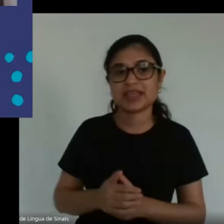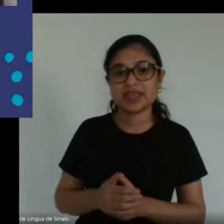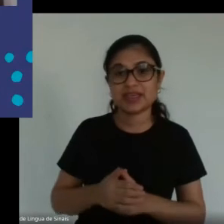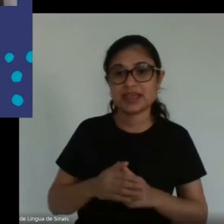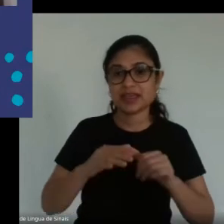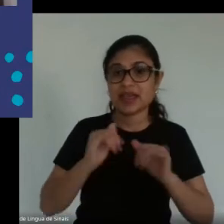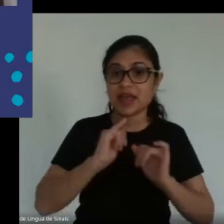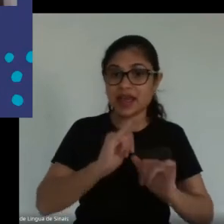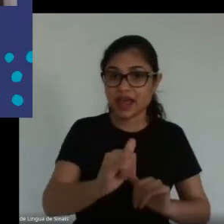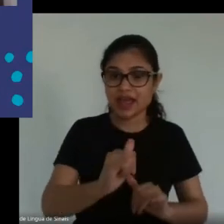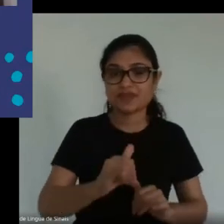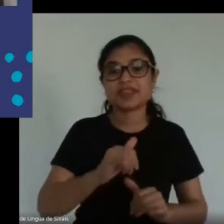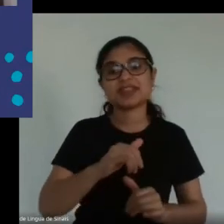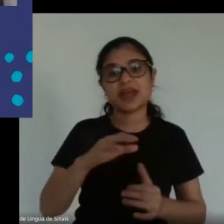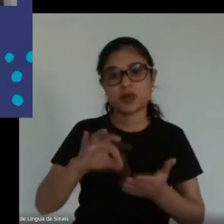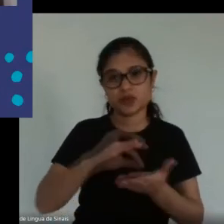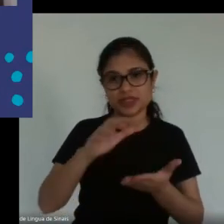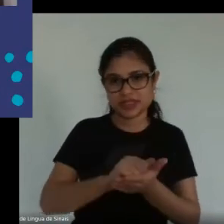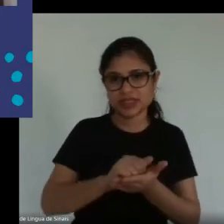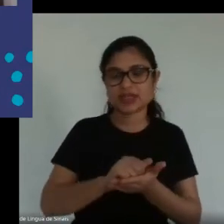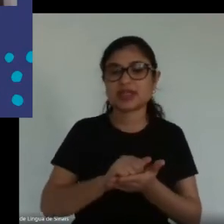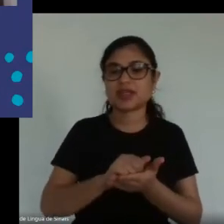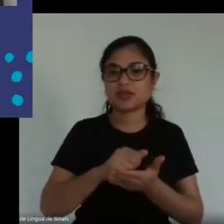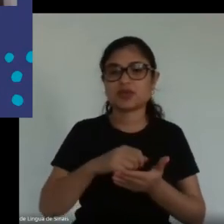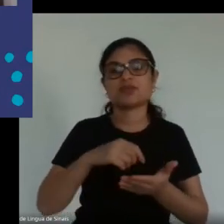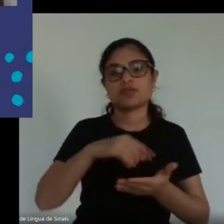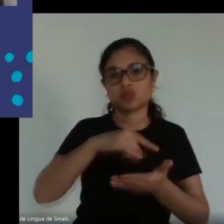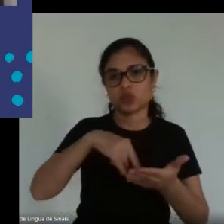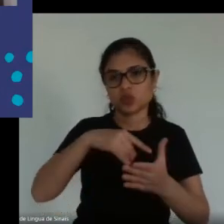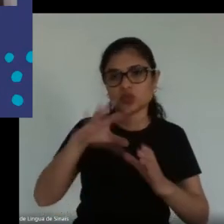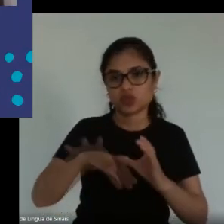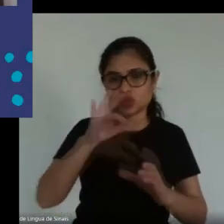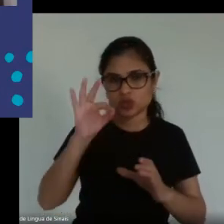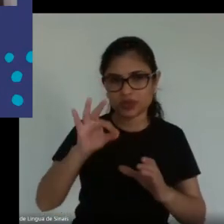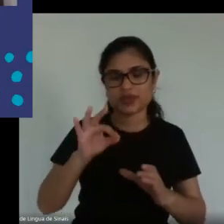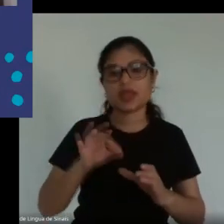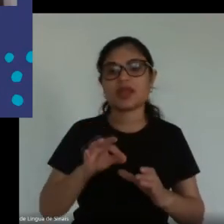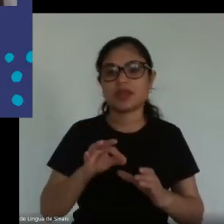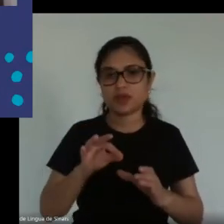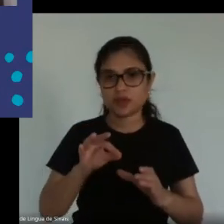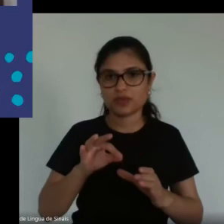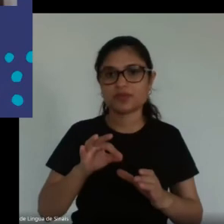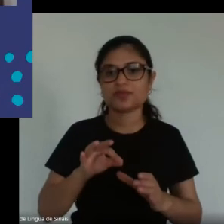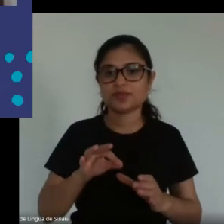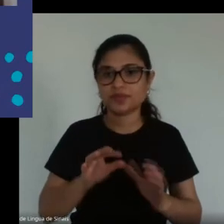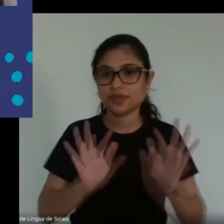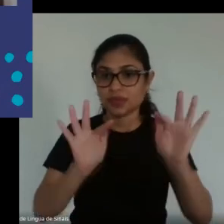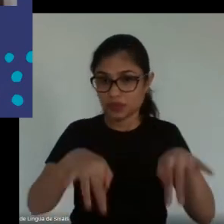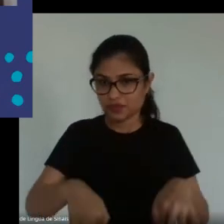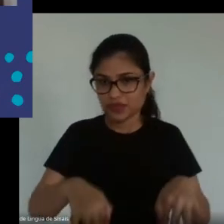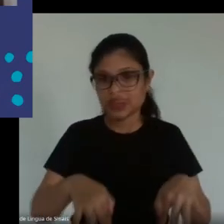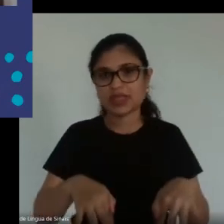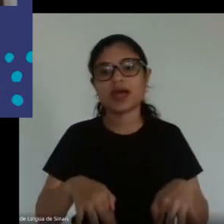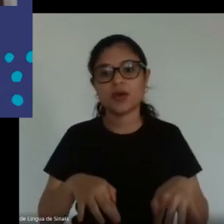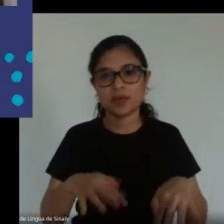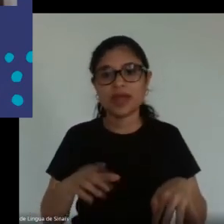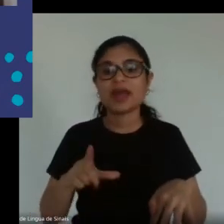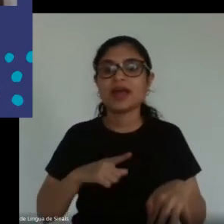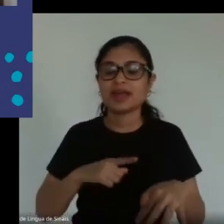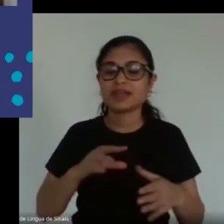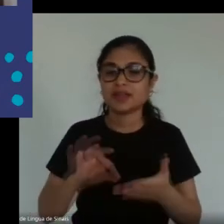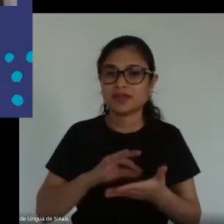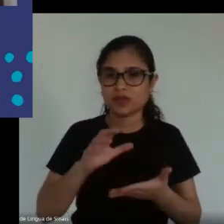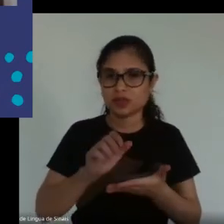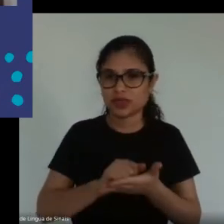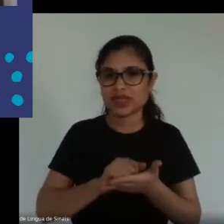os inscritos que o formulário de sorteio das livrarias vai ser encerrado assim que acabar a inscrição, e o formulário de inscrição vai